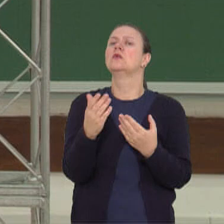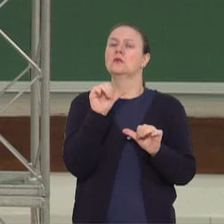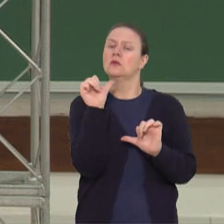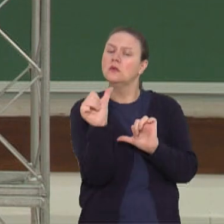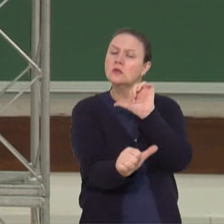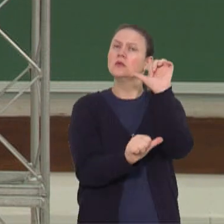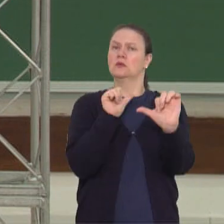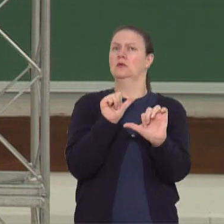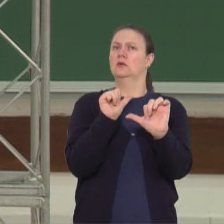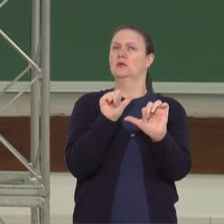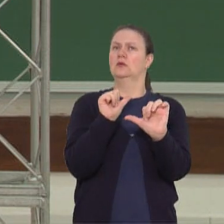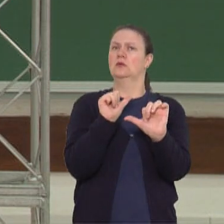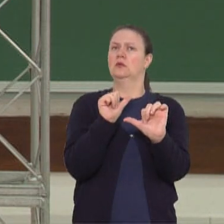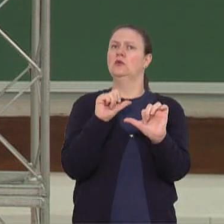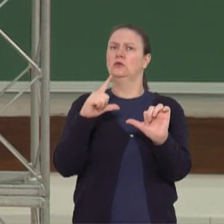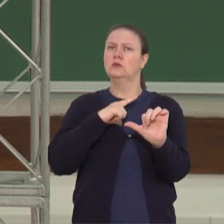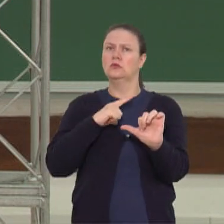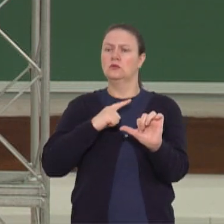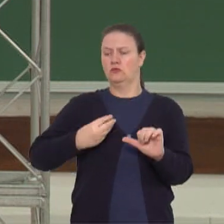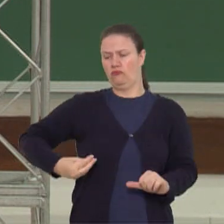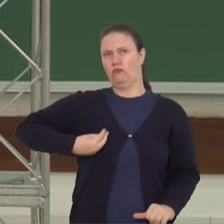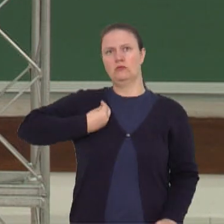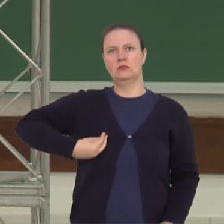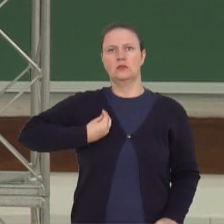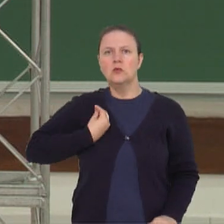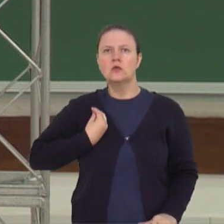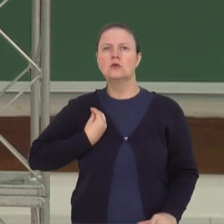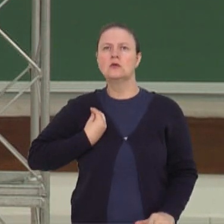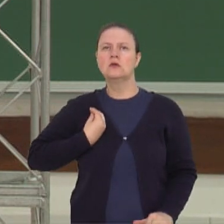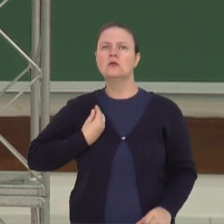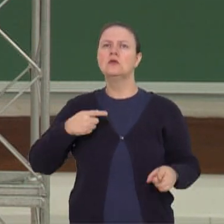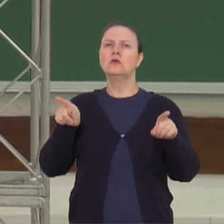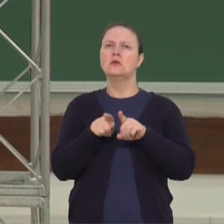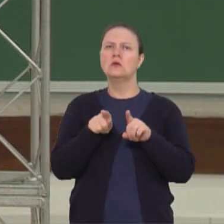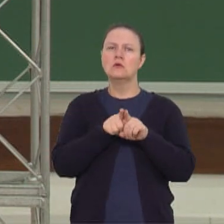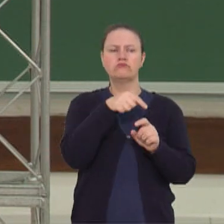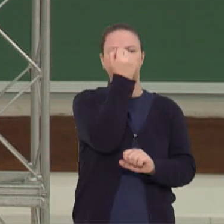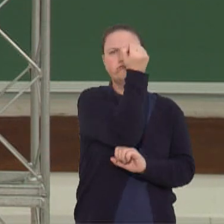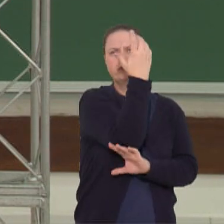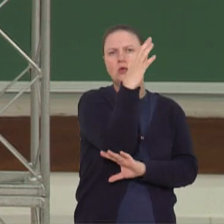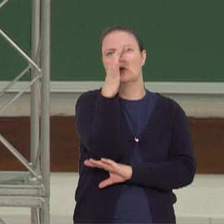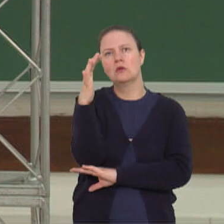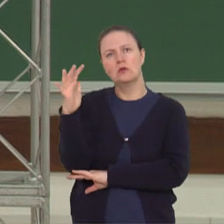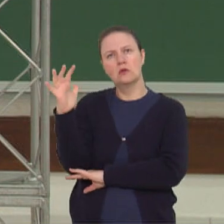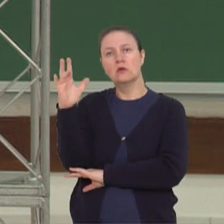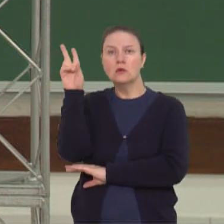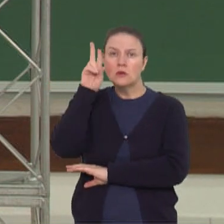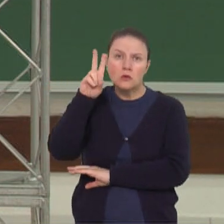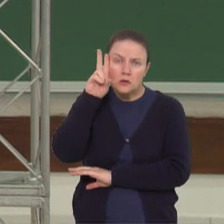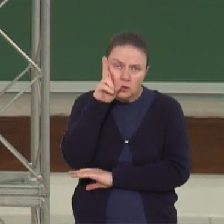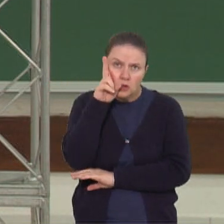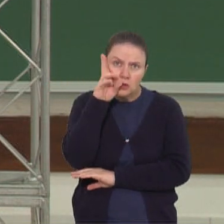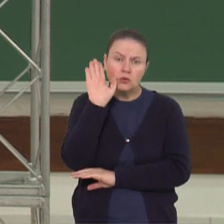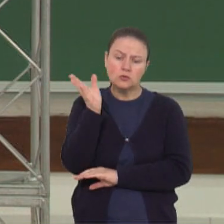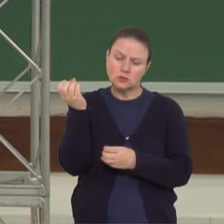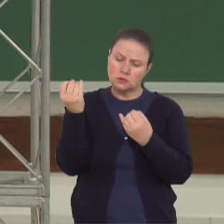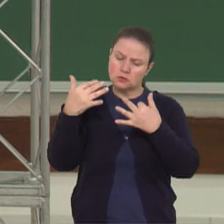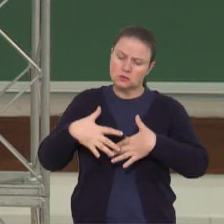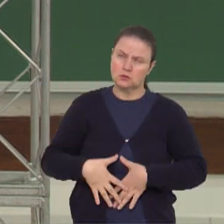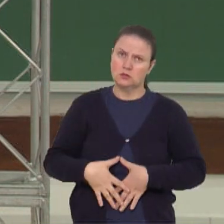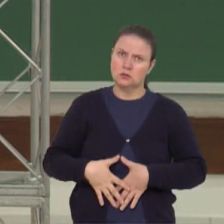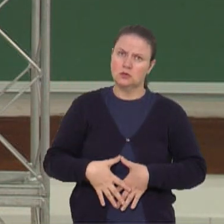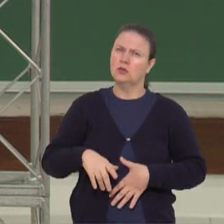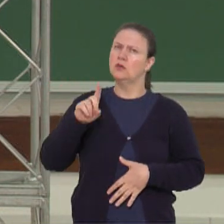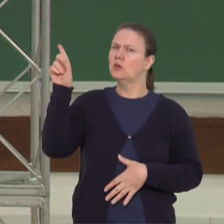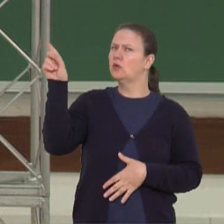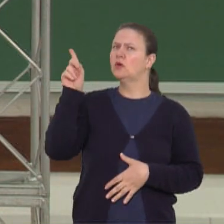transformação, este grande embate que é a vida, este grande embate que é a natureza. Lembre-se, acabamos de falar, Heráclito parte o